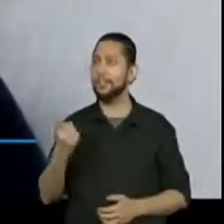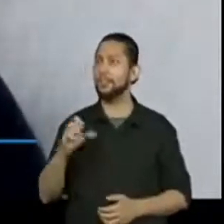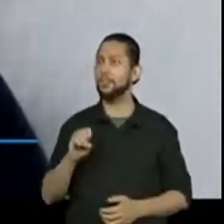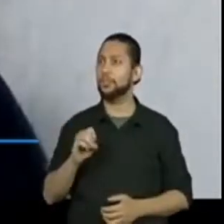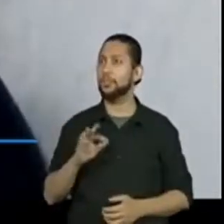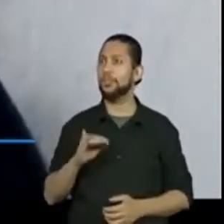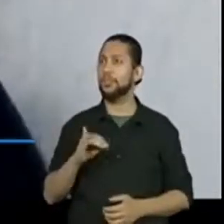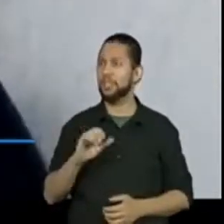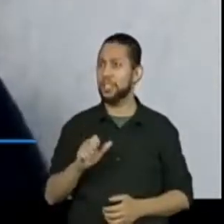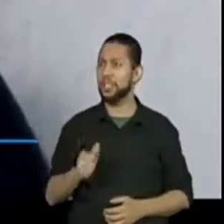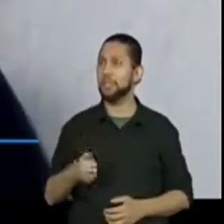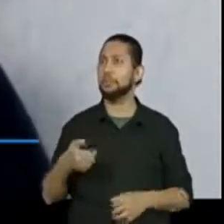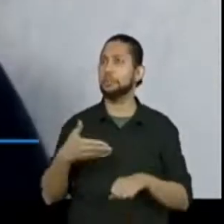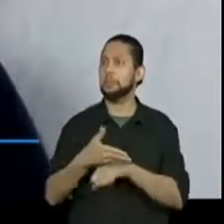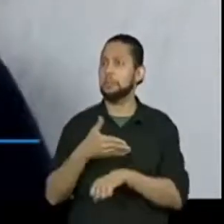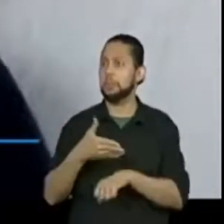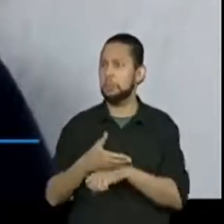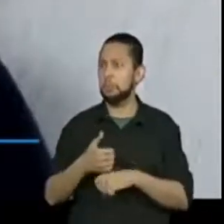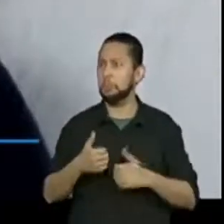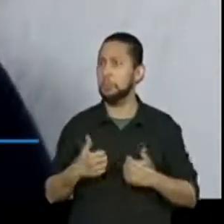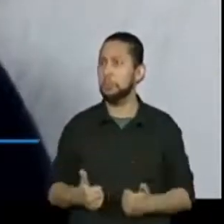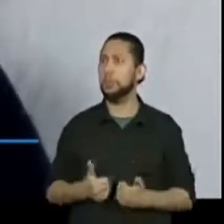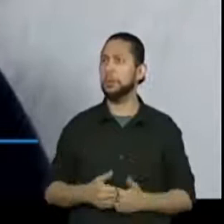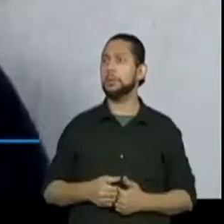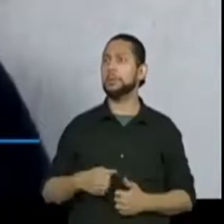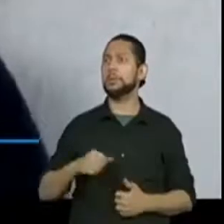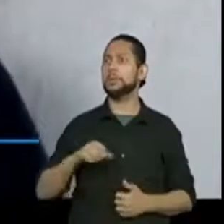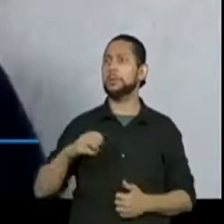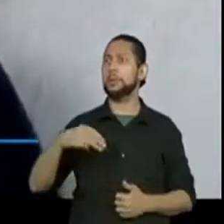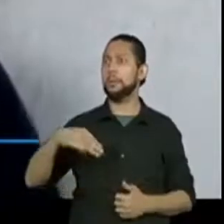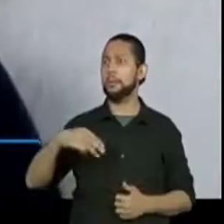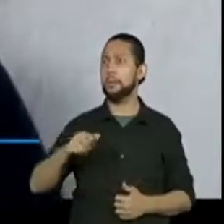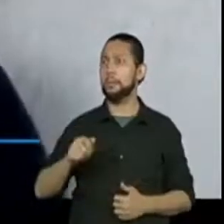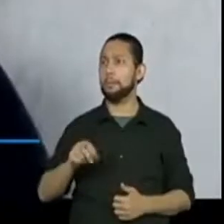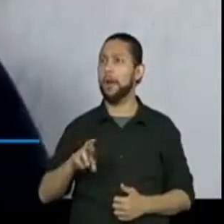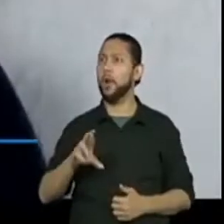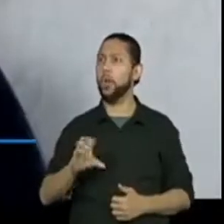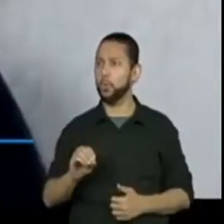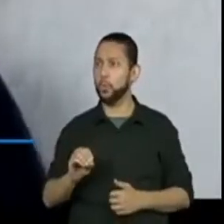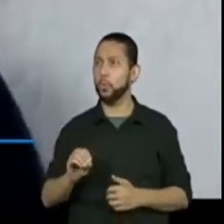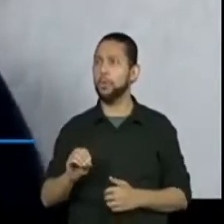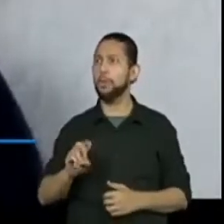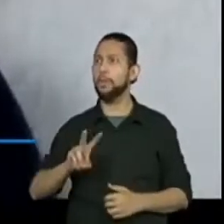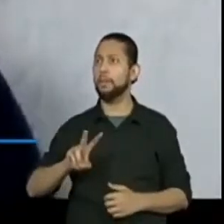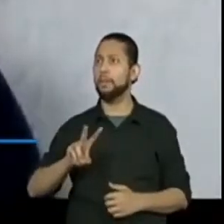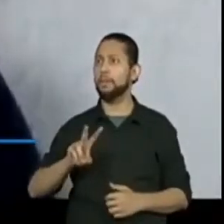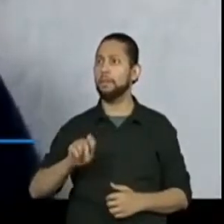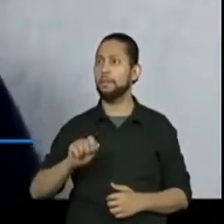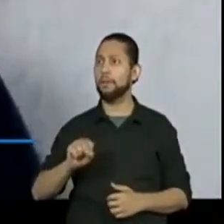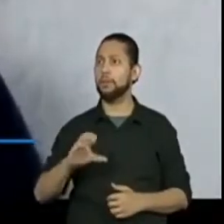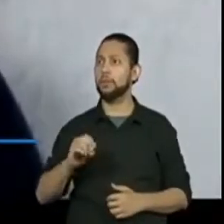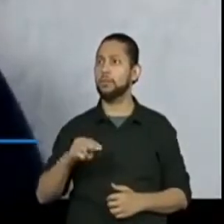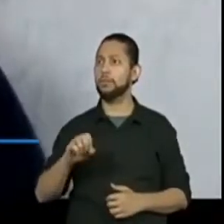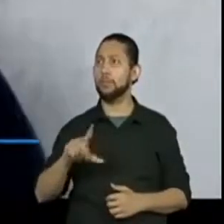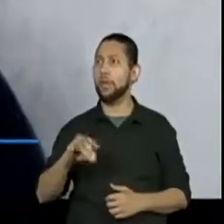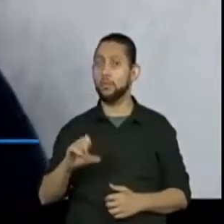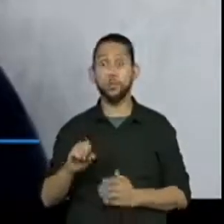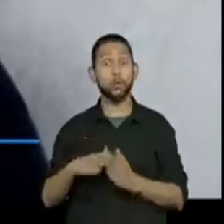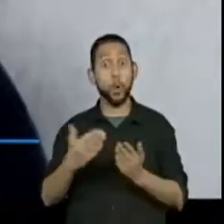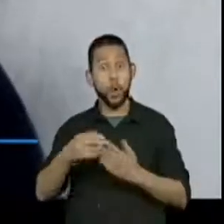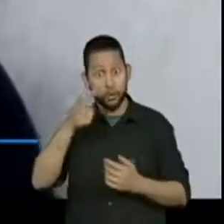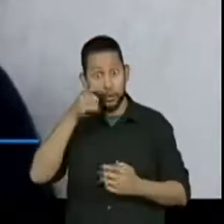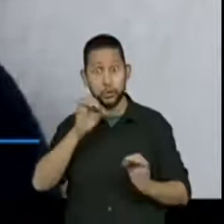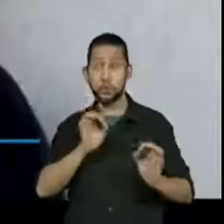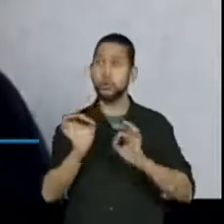da professora Estela, José Mauro de Vasconcelos, que é uma escola todinha prestando atenção,